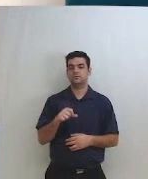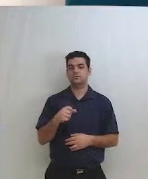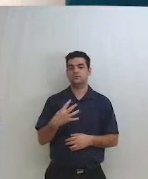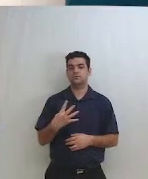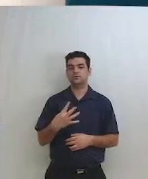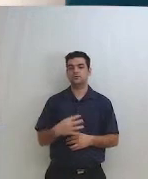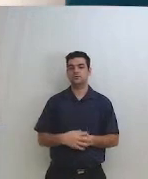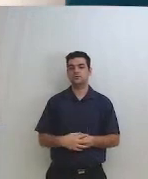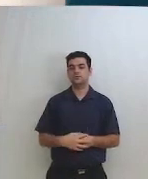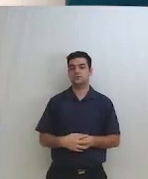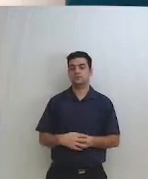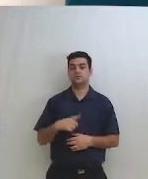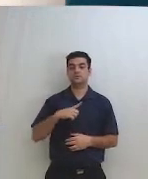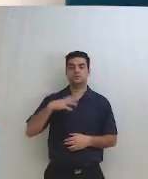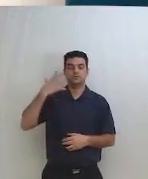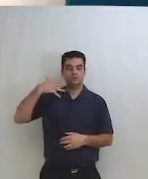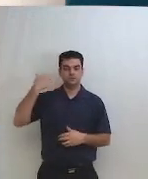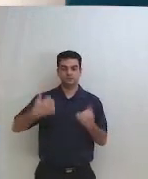Sustentação oral